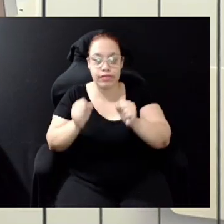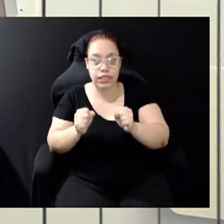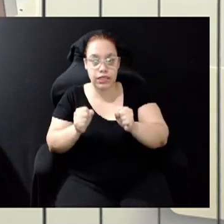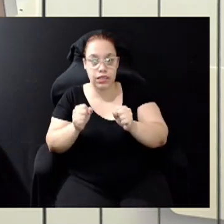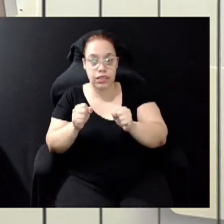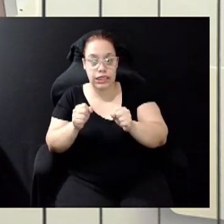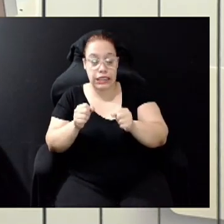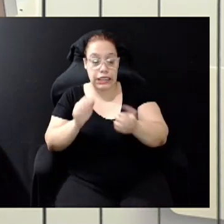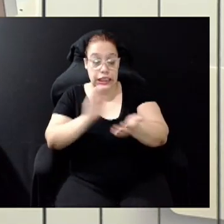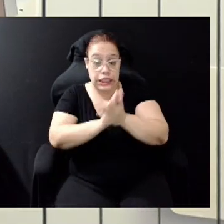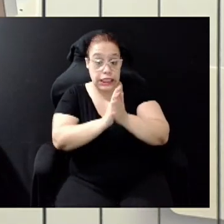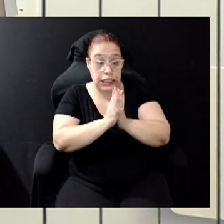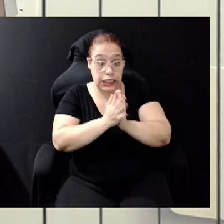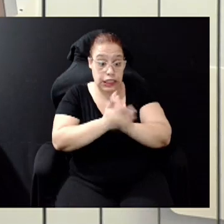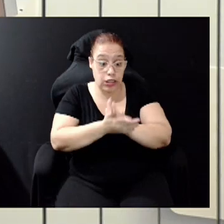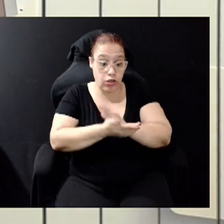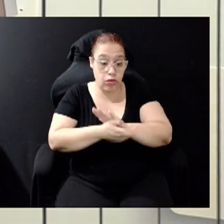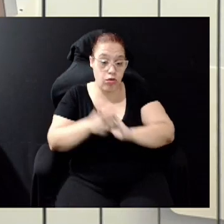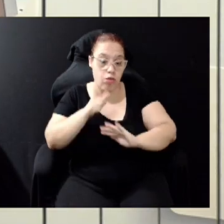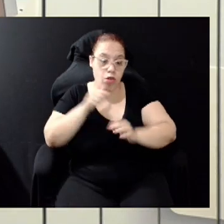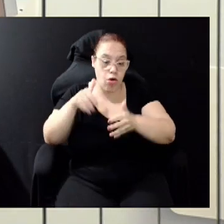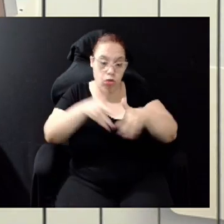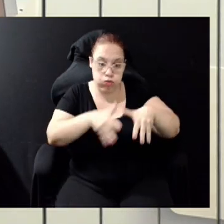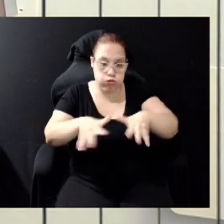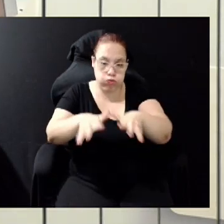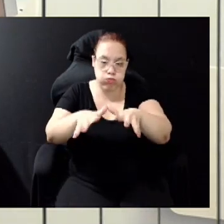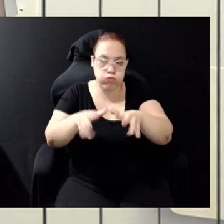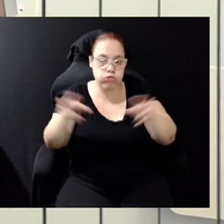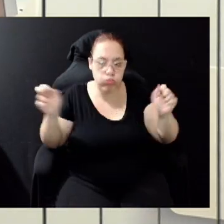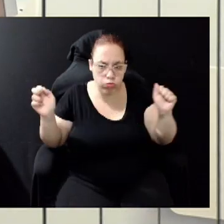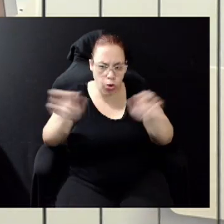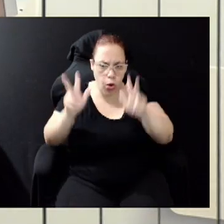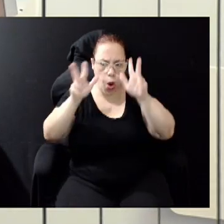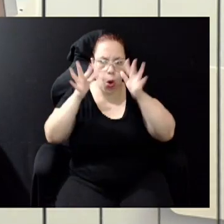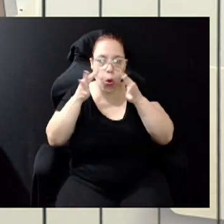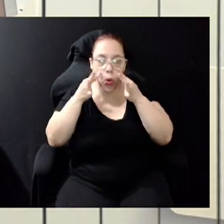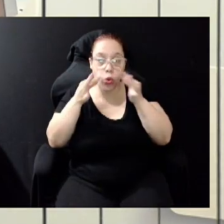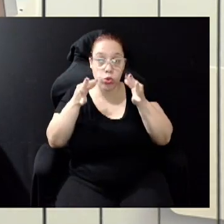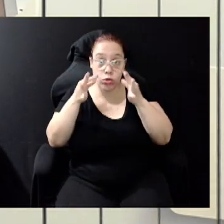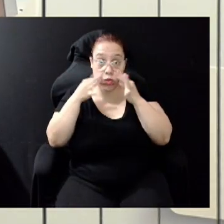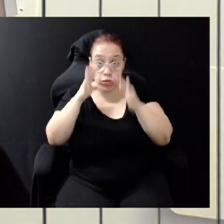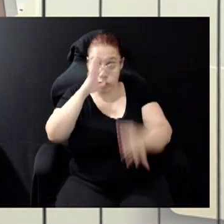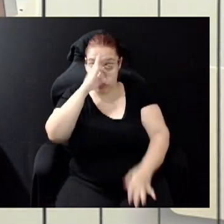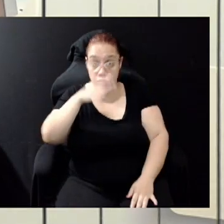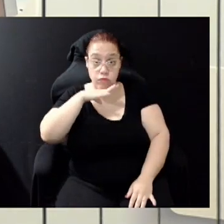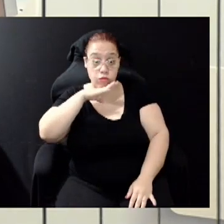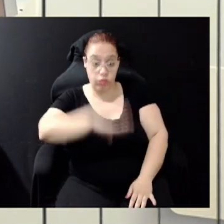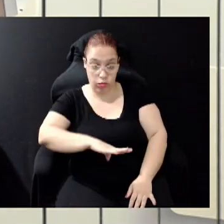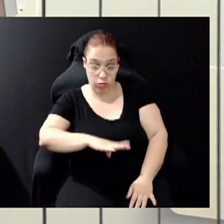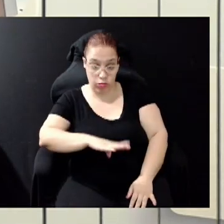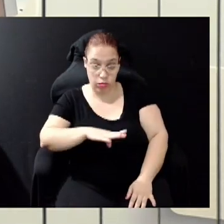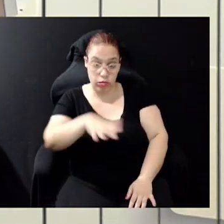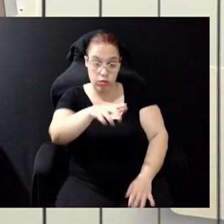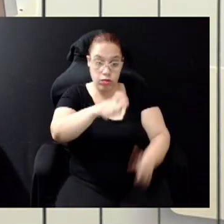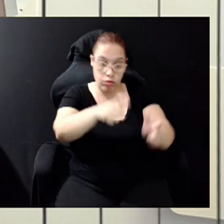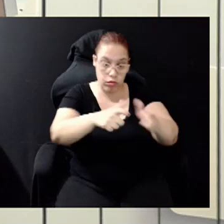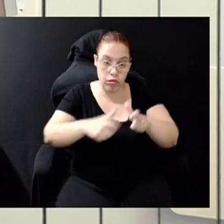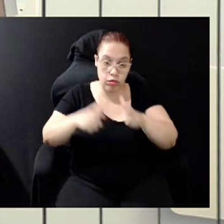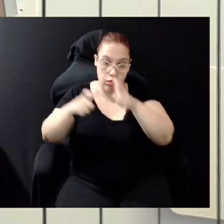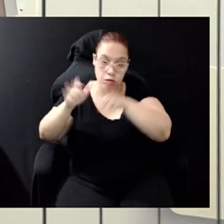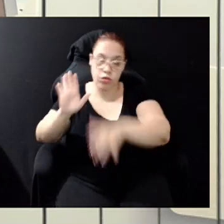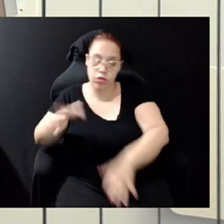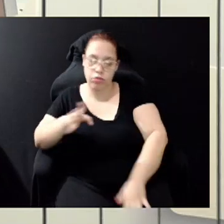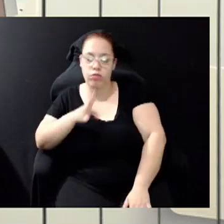estragos, inundações. Então, muita atenção, principalmente no fim da tarde, naqueles locais que já são conhecidos que